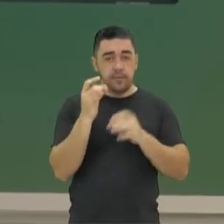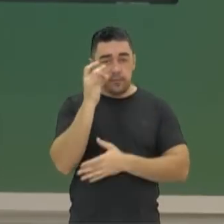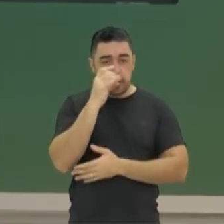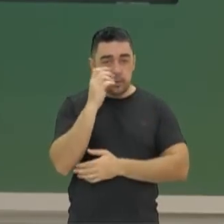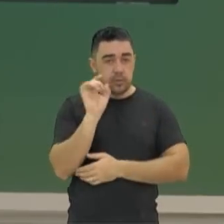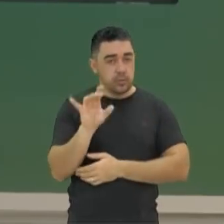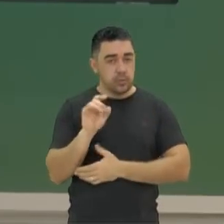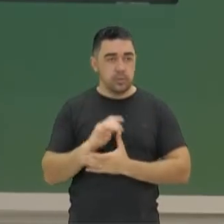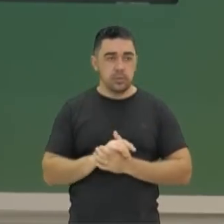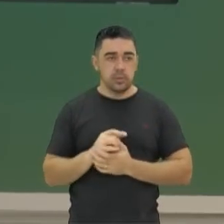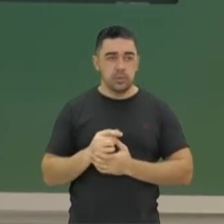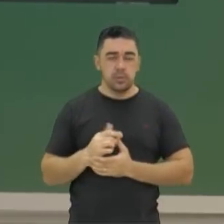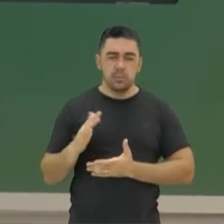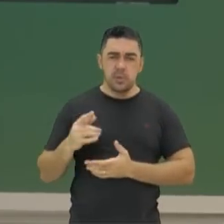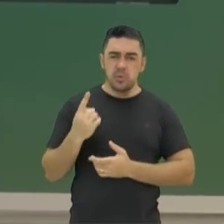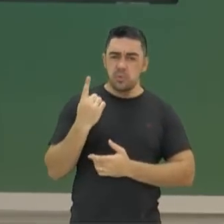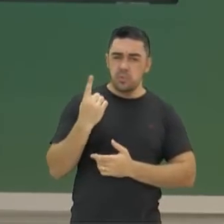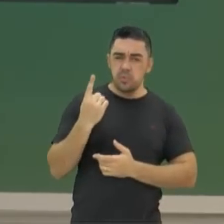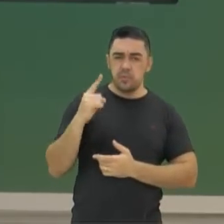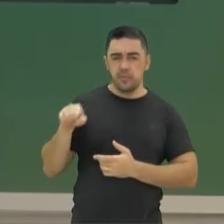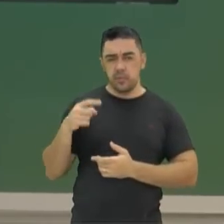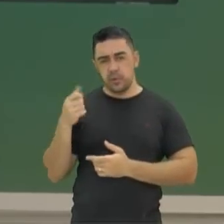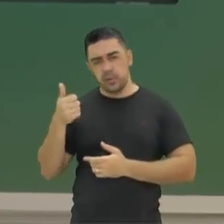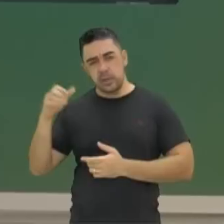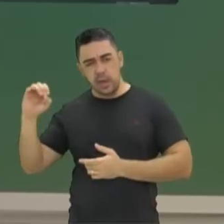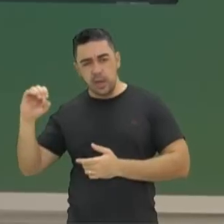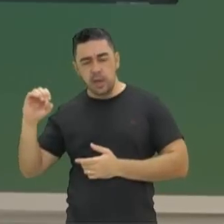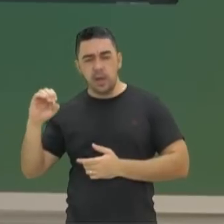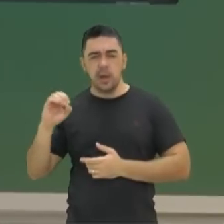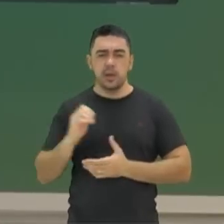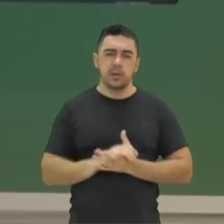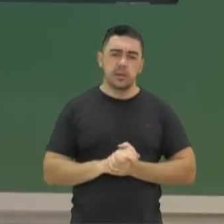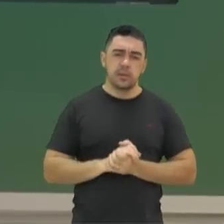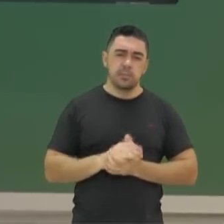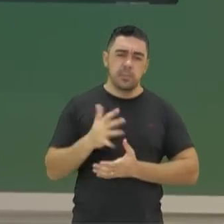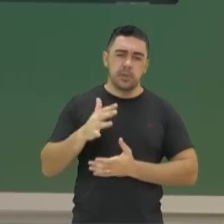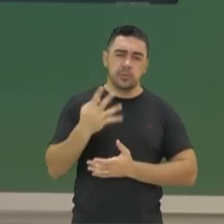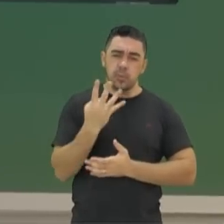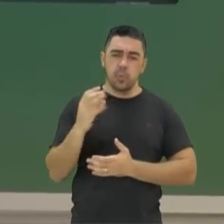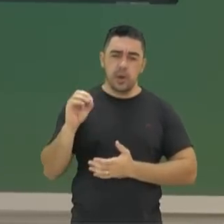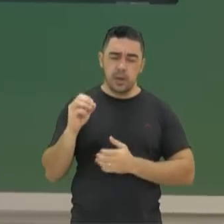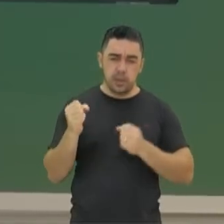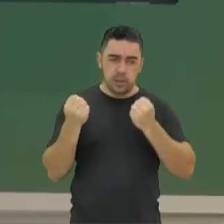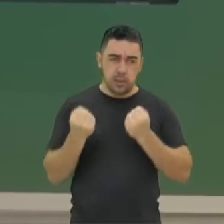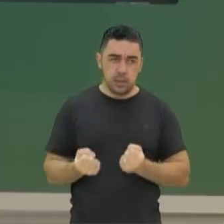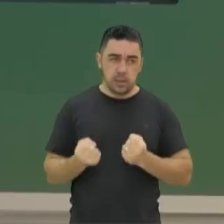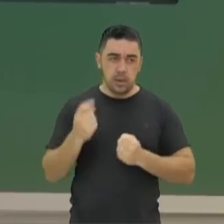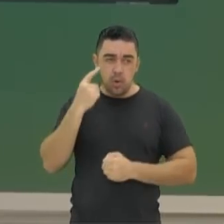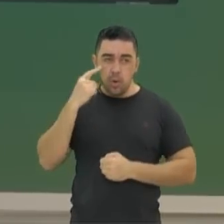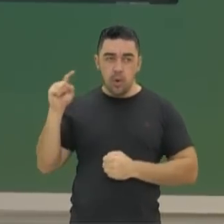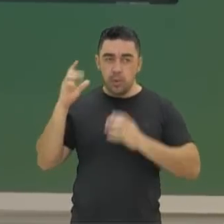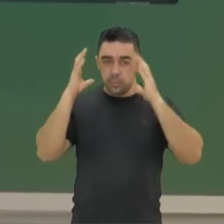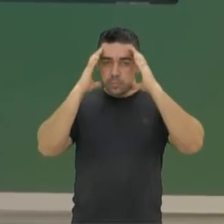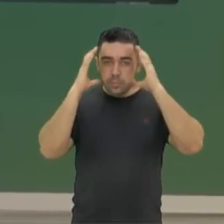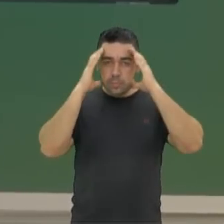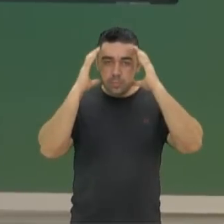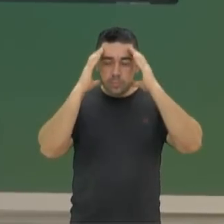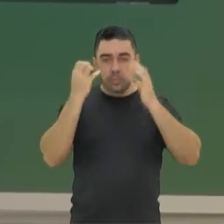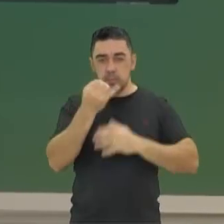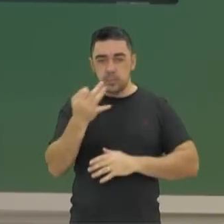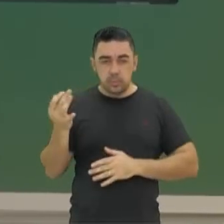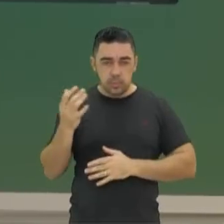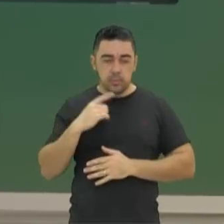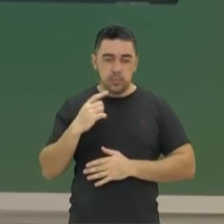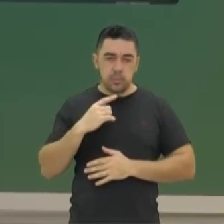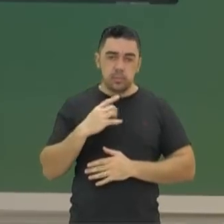ali 1,10 m, 1,50 m, então eles eram baixinhos, cerca de 40 quilos, vocês estão vendo o desenho do crânio dele ali. Volume craniano,